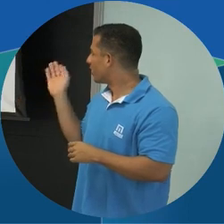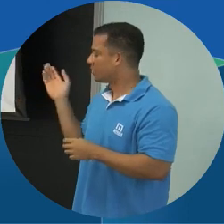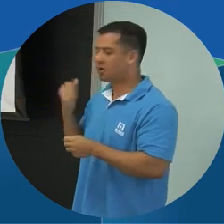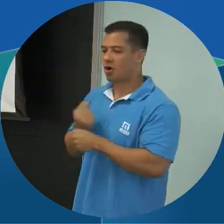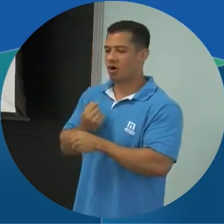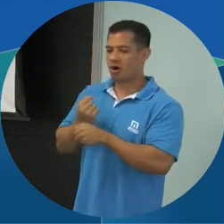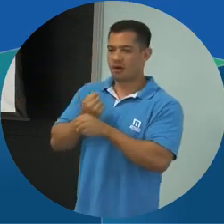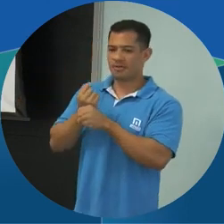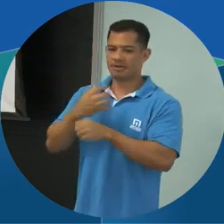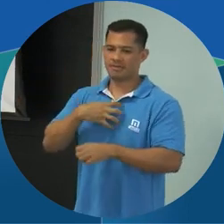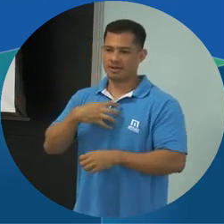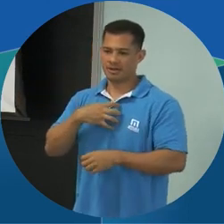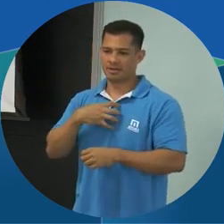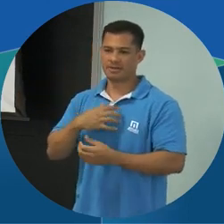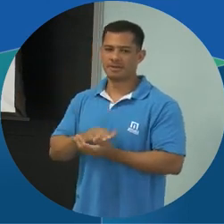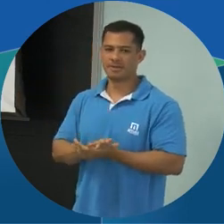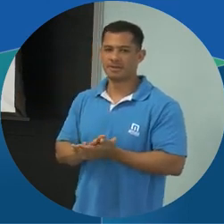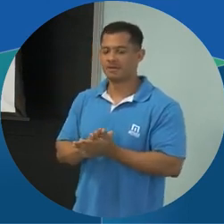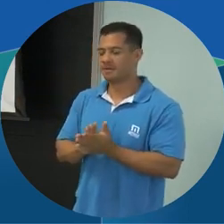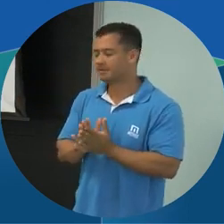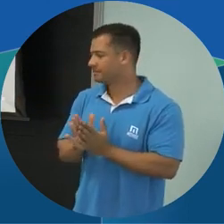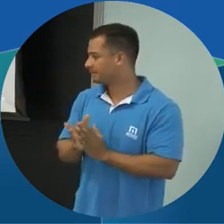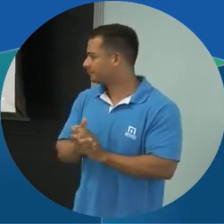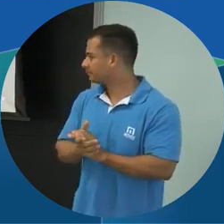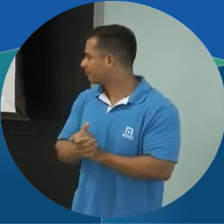Bahia, nas torres eólicas.